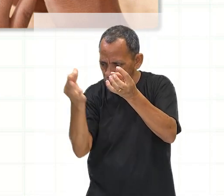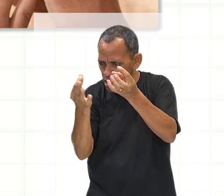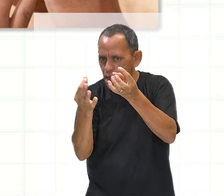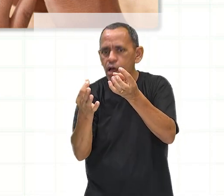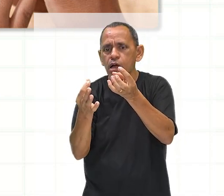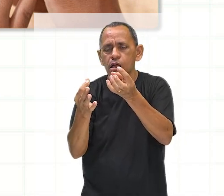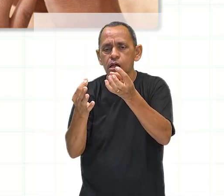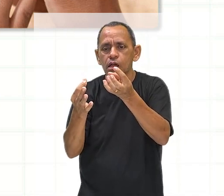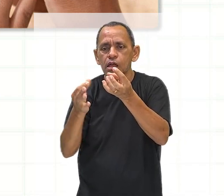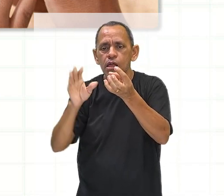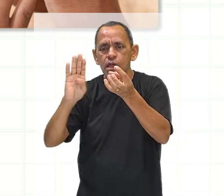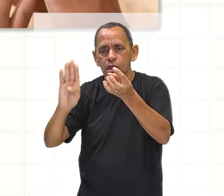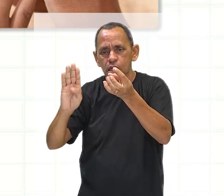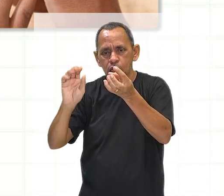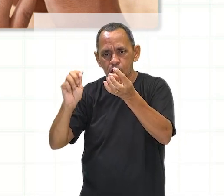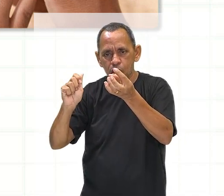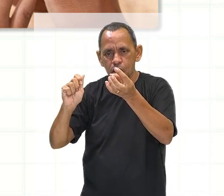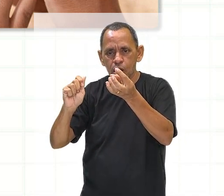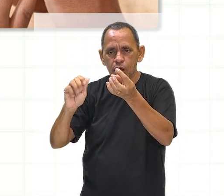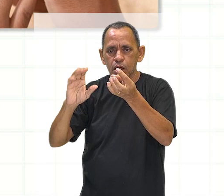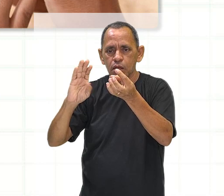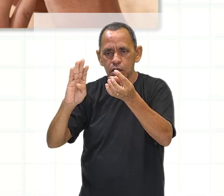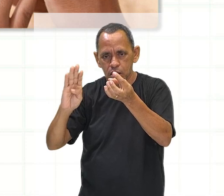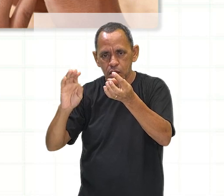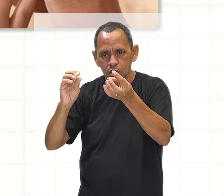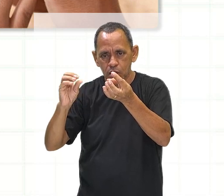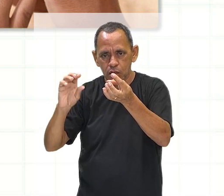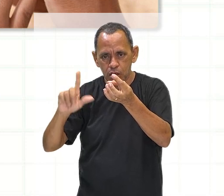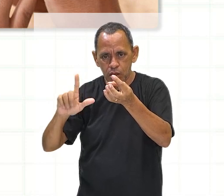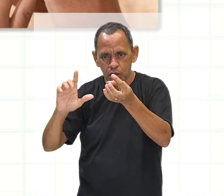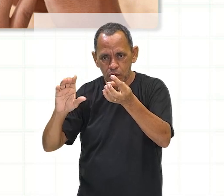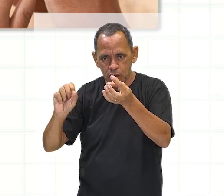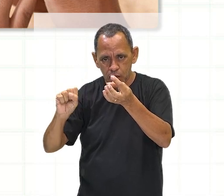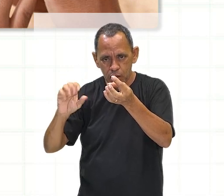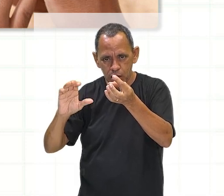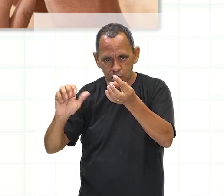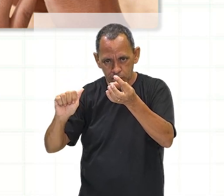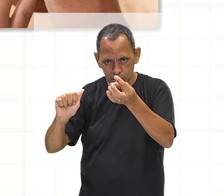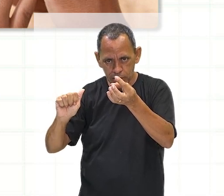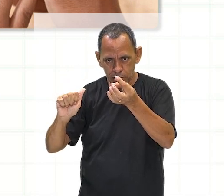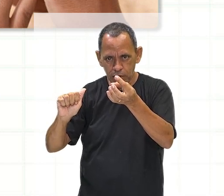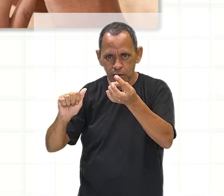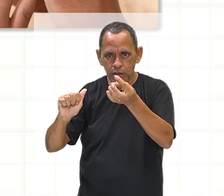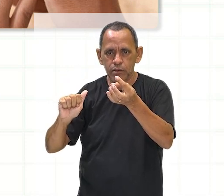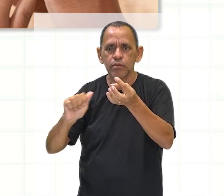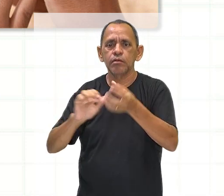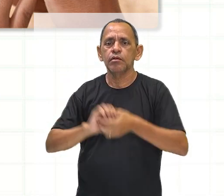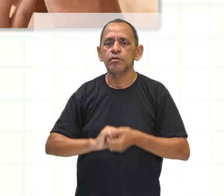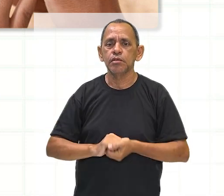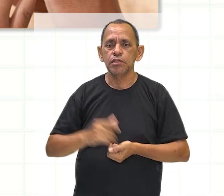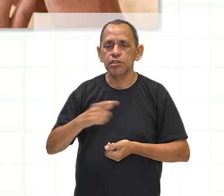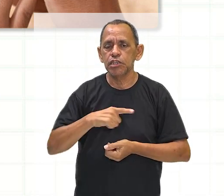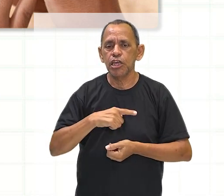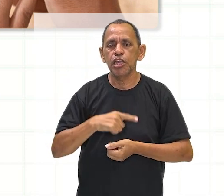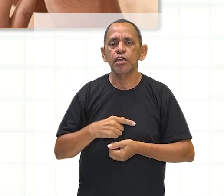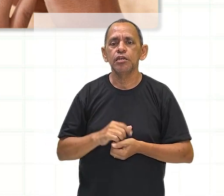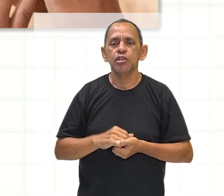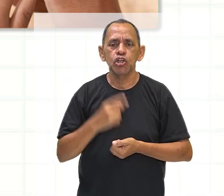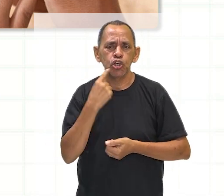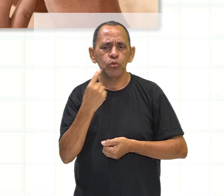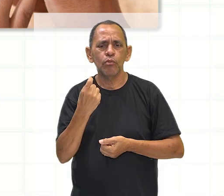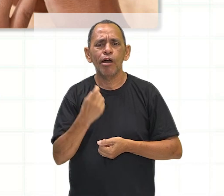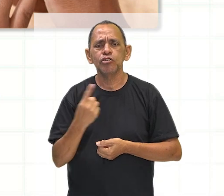sexuais secundárias masculinas. Além da testosterona, a gente tem aí outros hormônios na outra imagem, né, que são produzidos